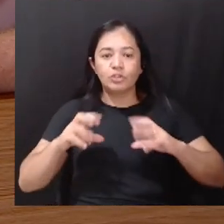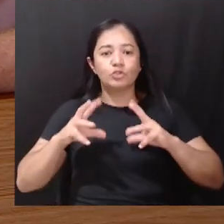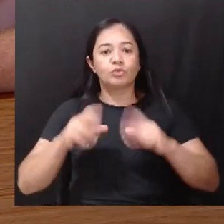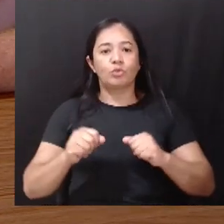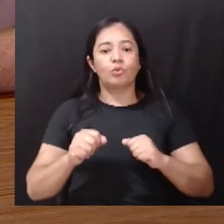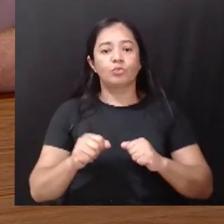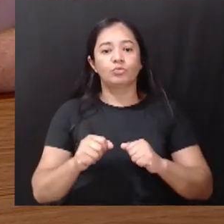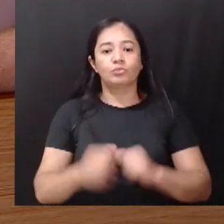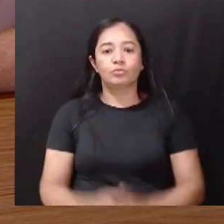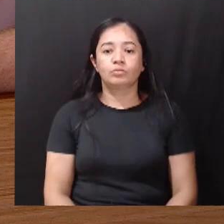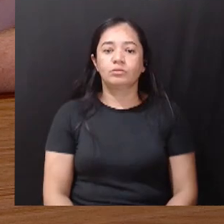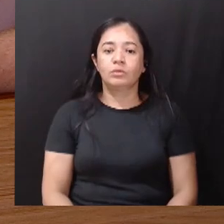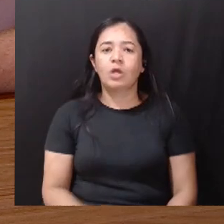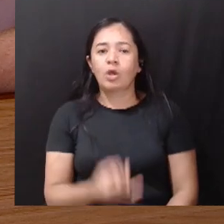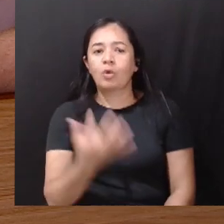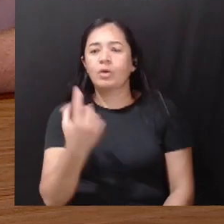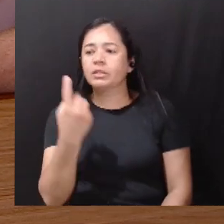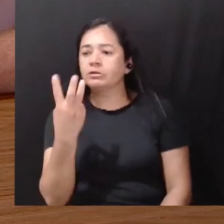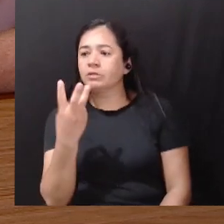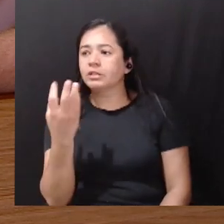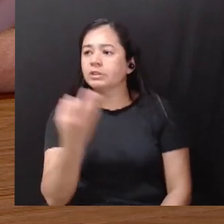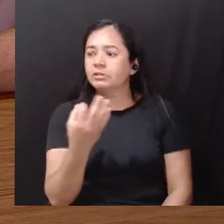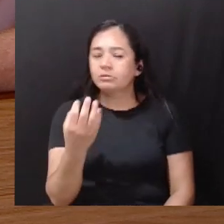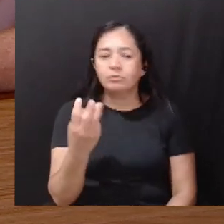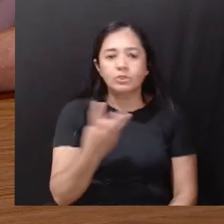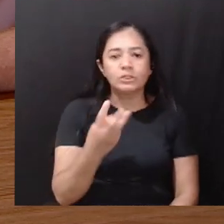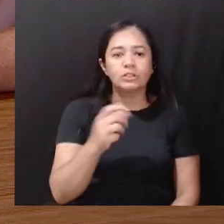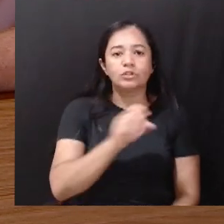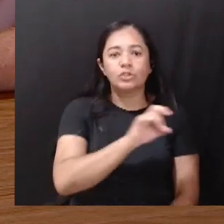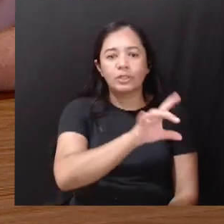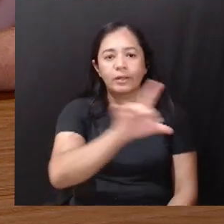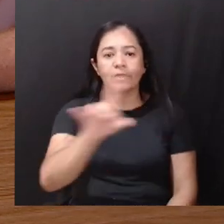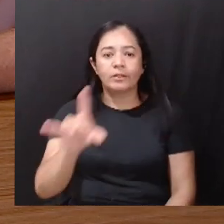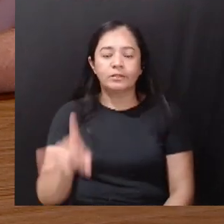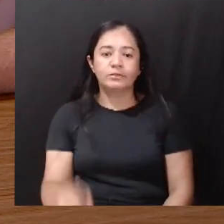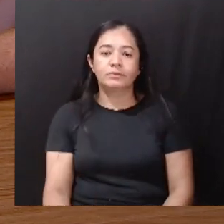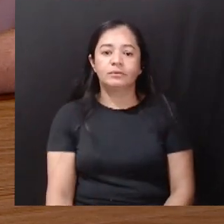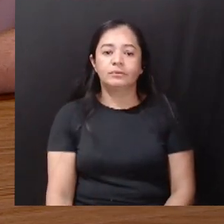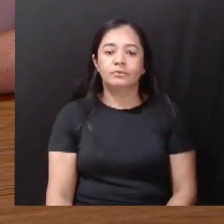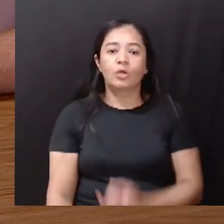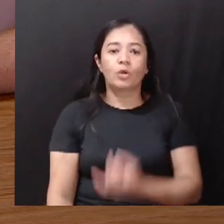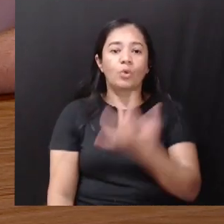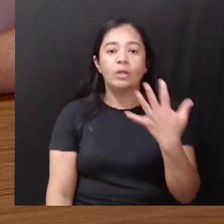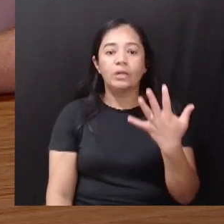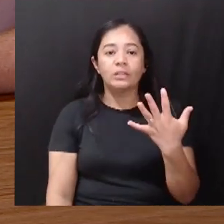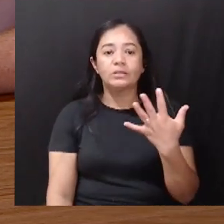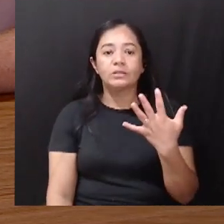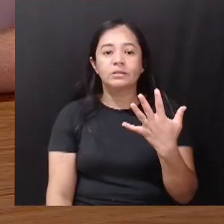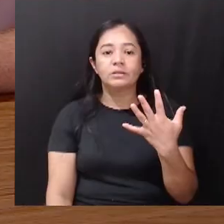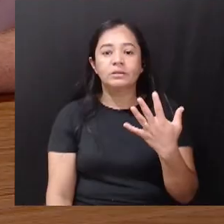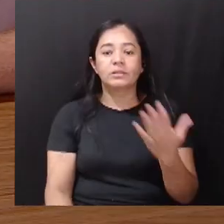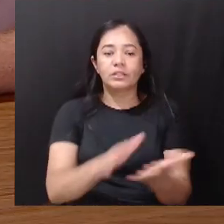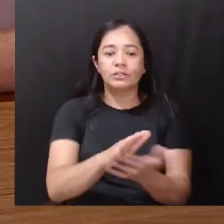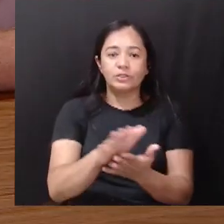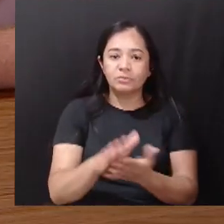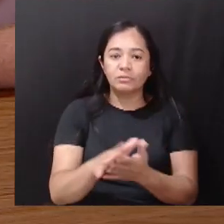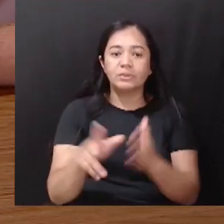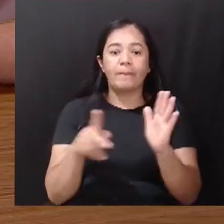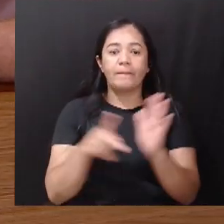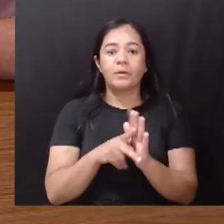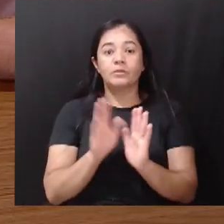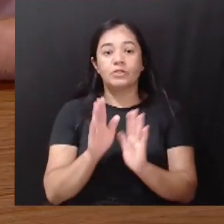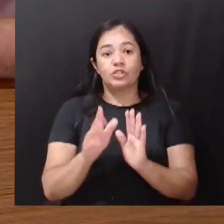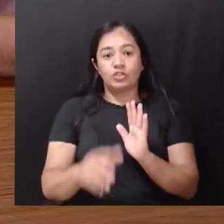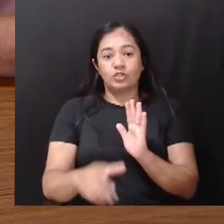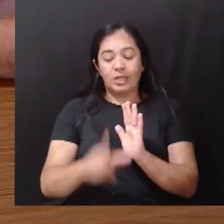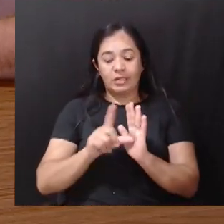ali quanto é o 13º de um, quanto é o 13º de outro, quais são de fato as despesas, já planeje